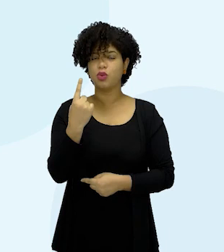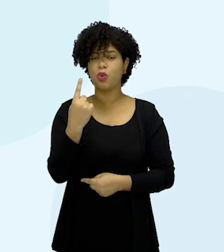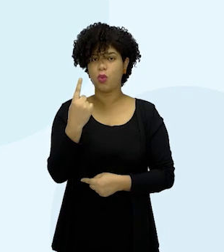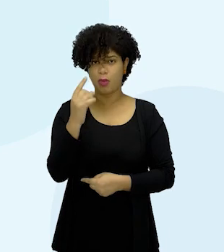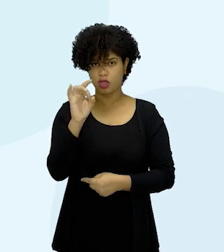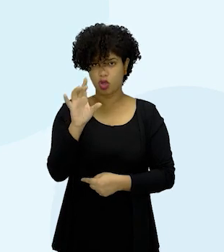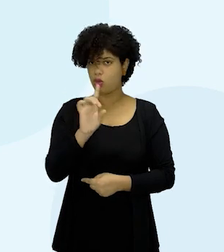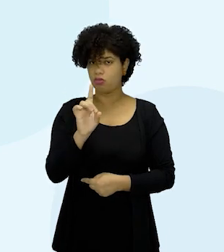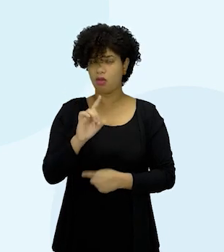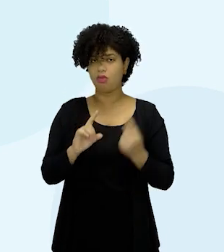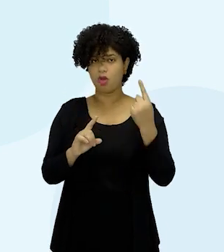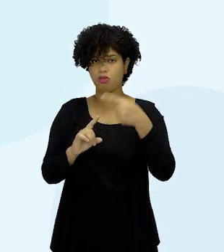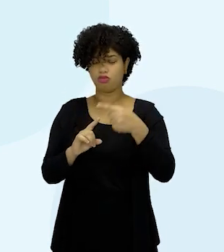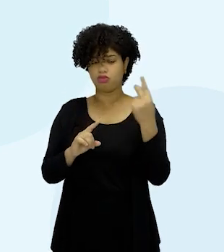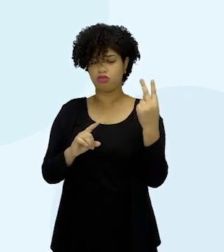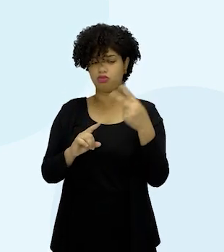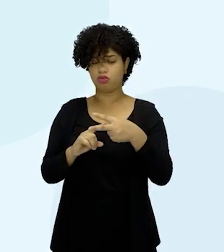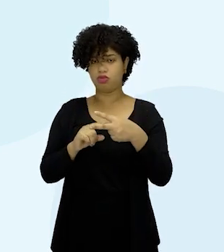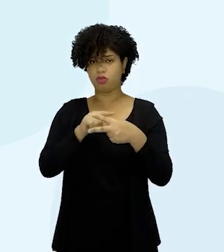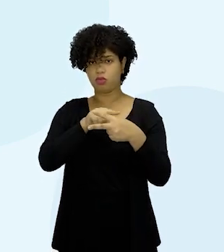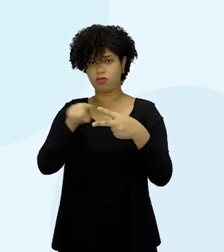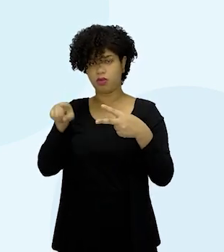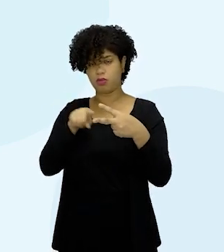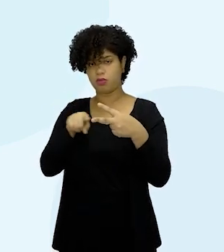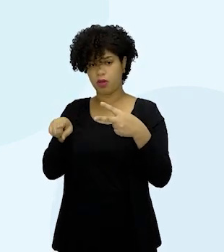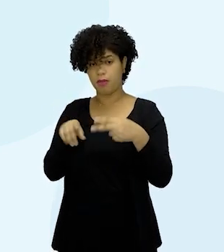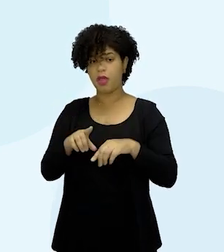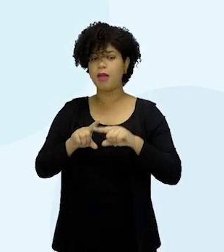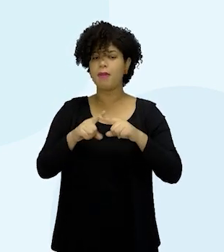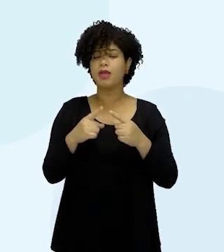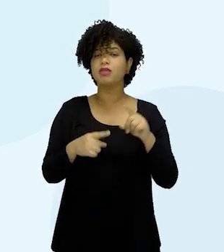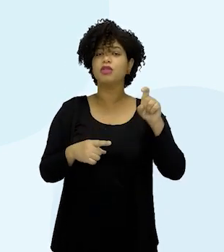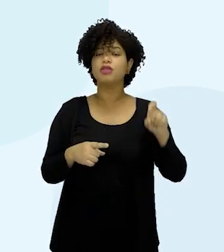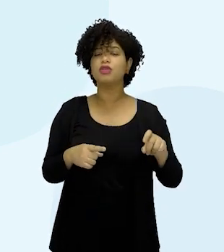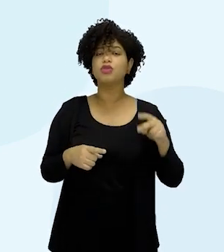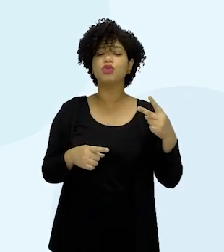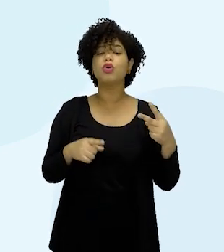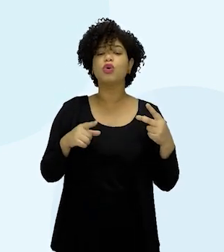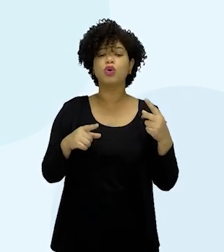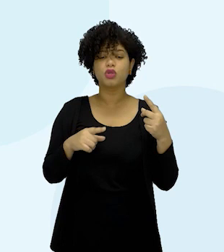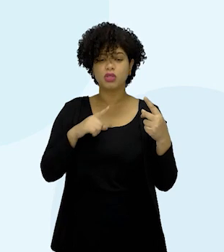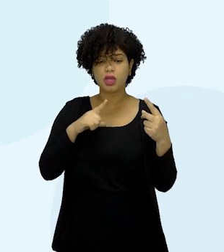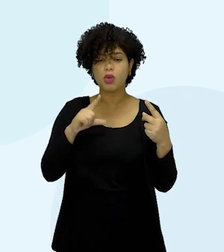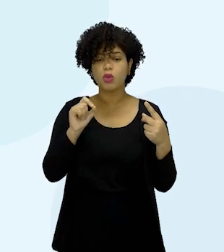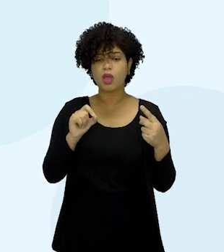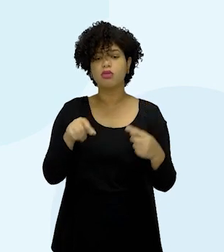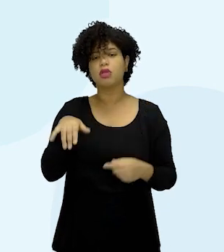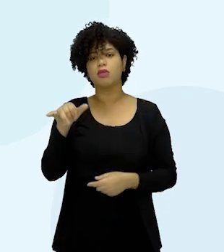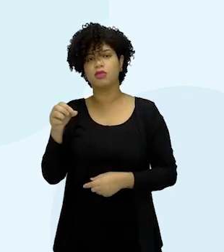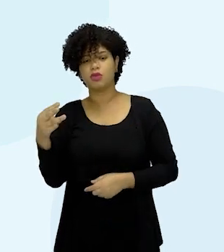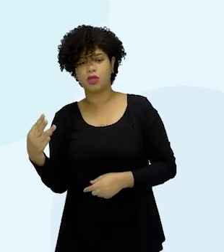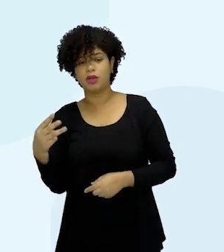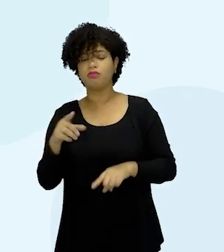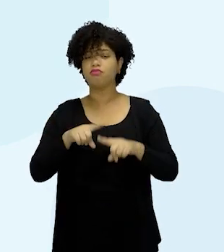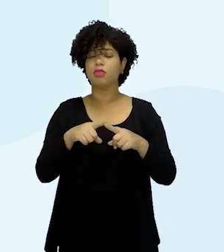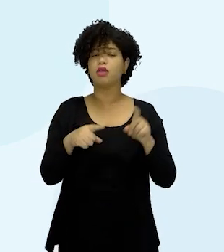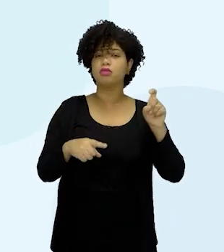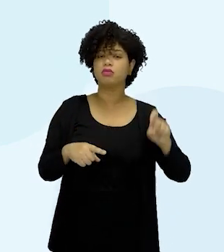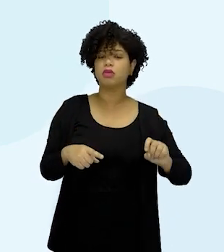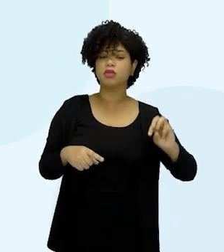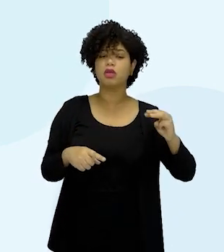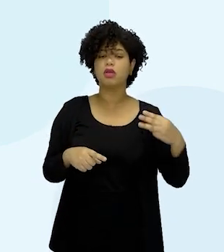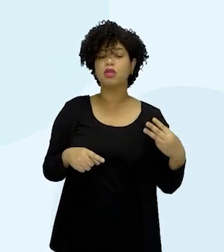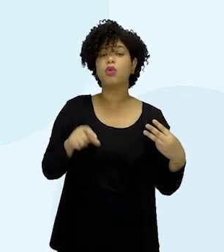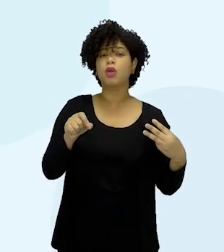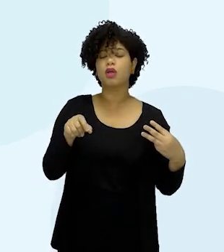fez a continha com o x2, ele encontrou uma resposta só, que foi o y3. E quando ele fez a continha com x3, ele encontrou uma resposta só, que